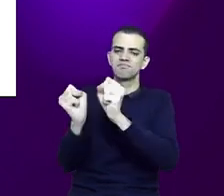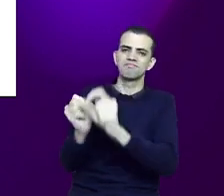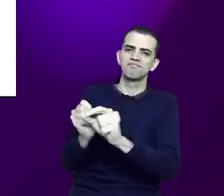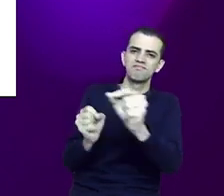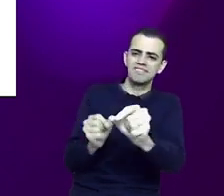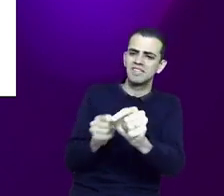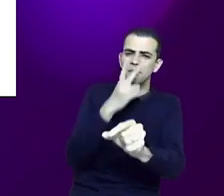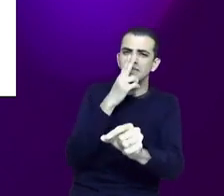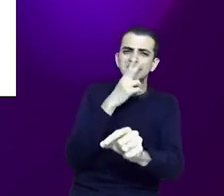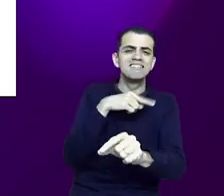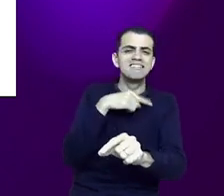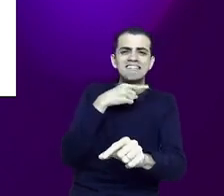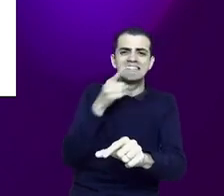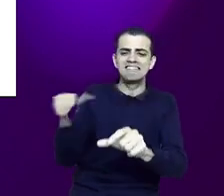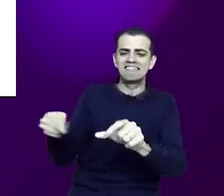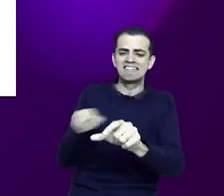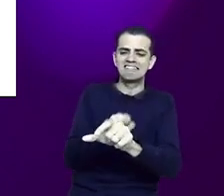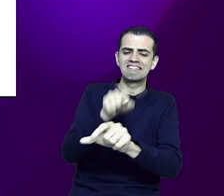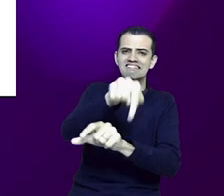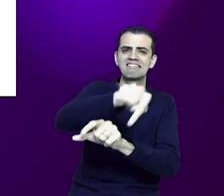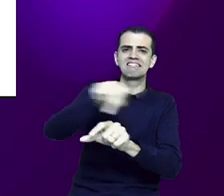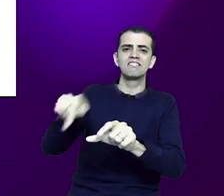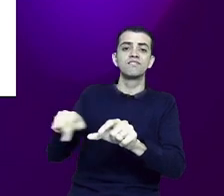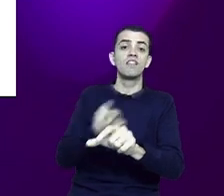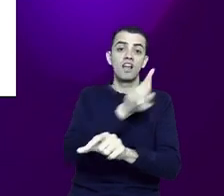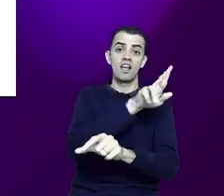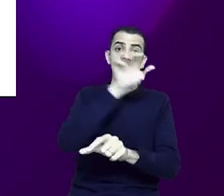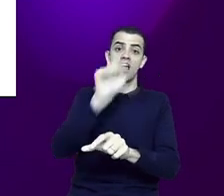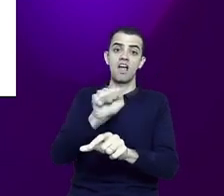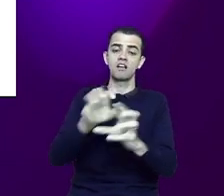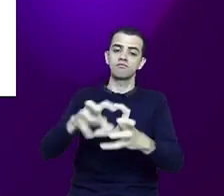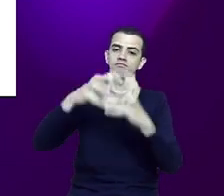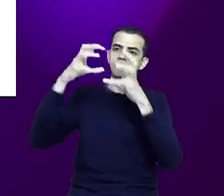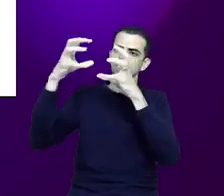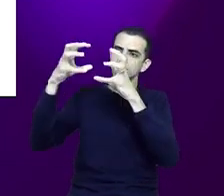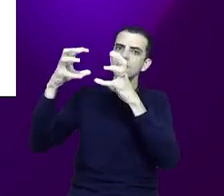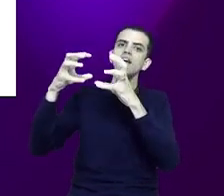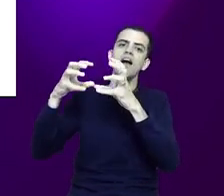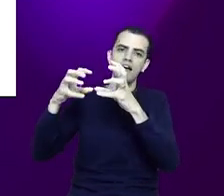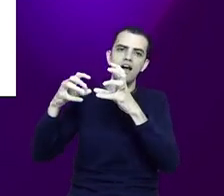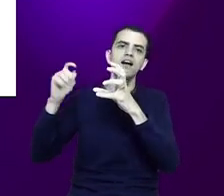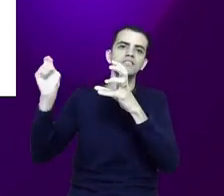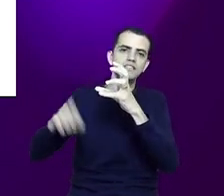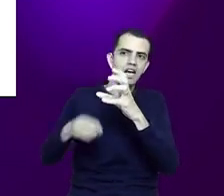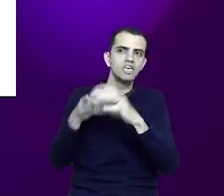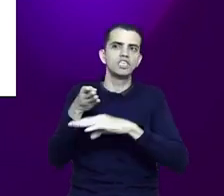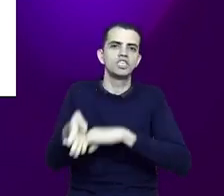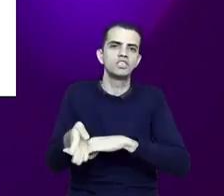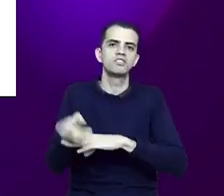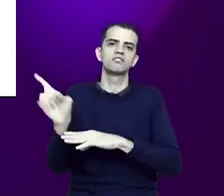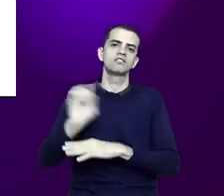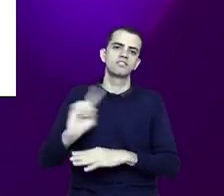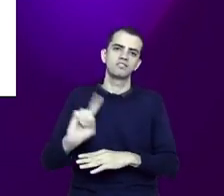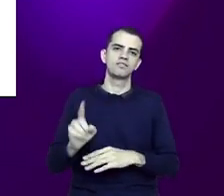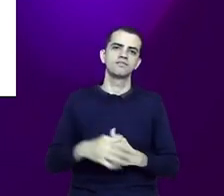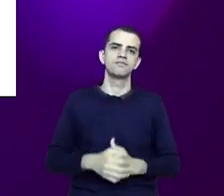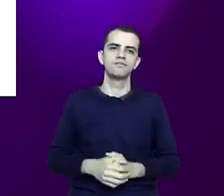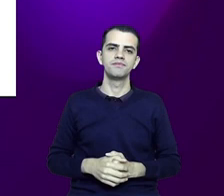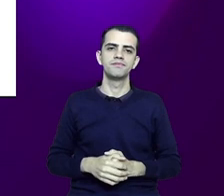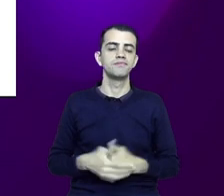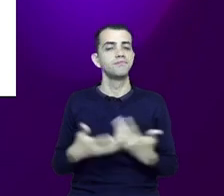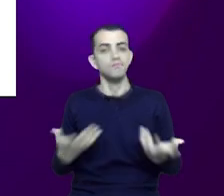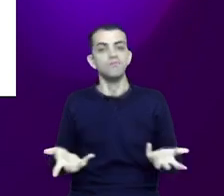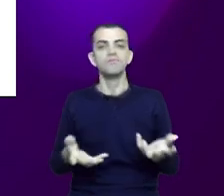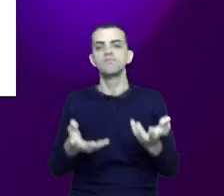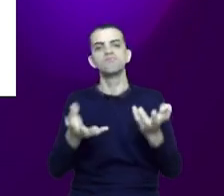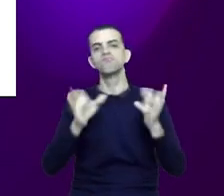inacessíveis por algum dos lados, você pode usar a realidade no intraoperatório, por exemplo, para saber se você consegue chegar por outros acessos. Então, eu acho